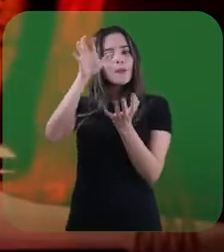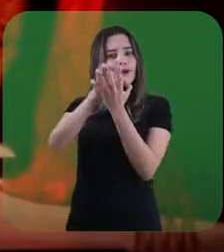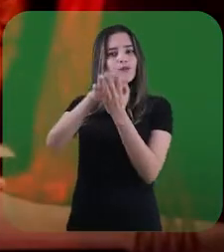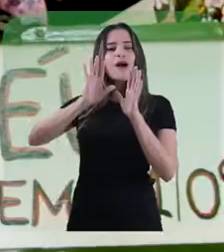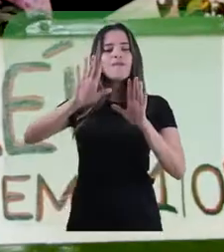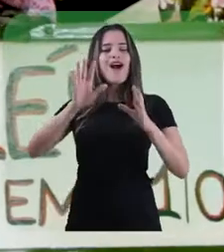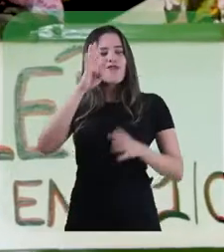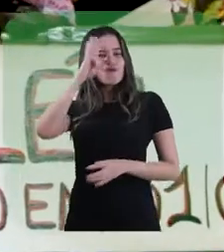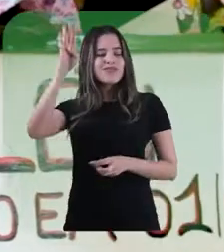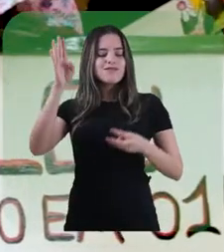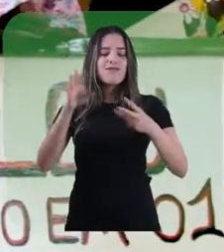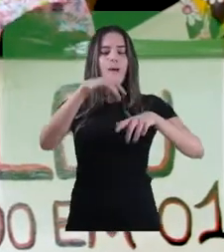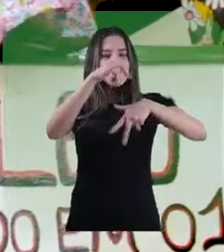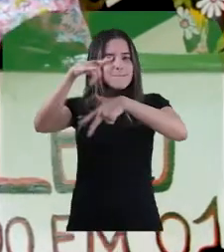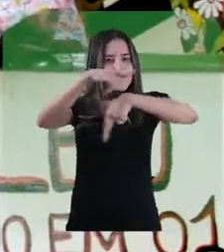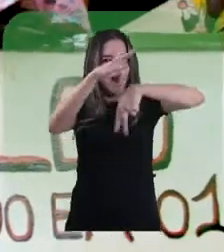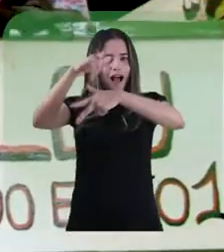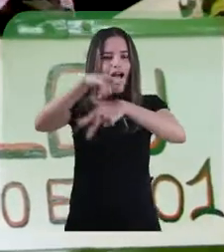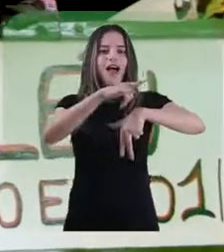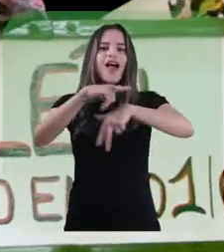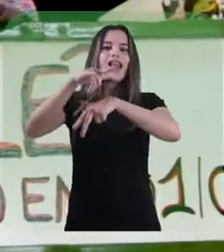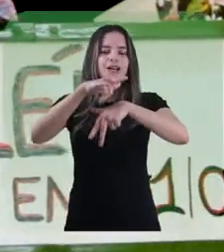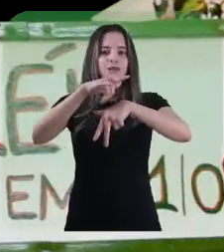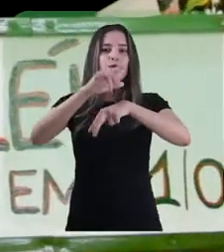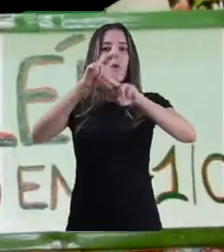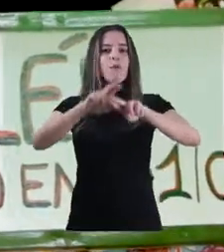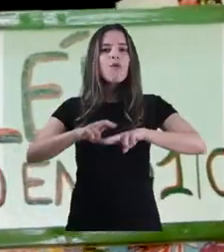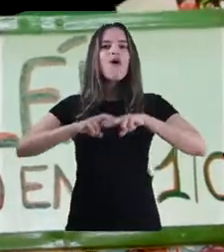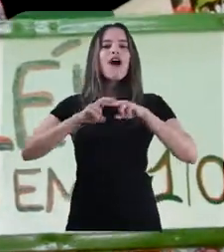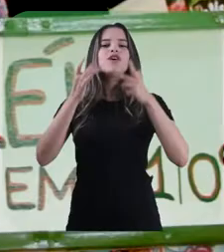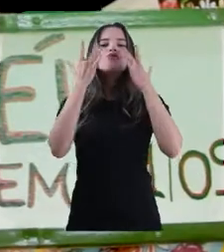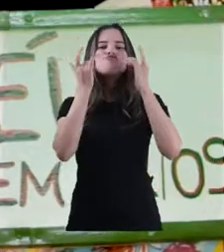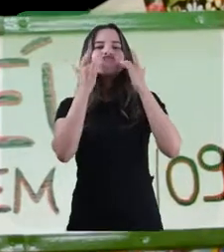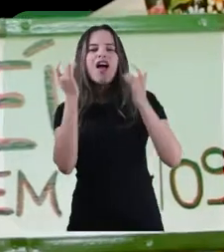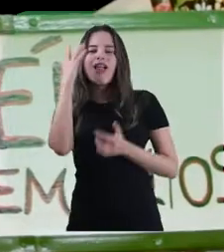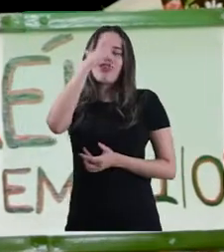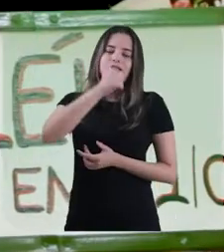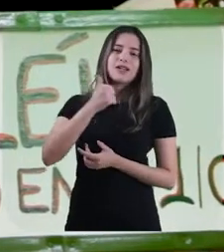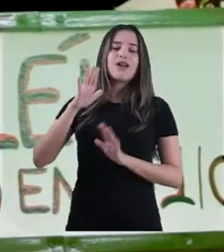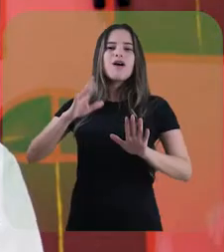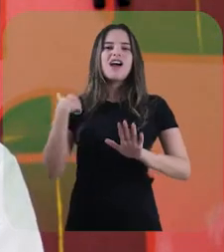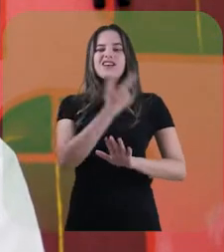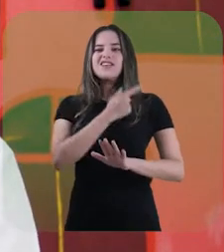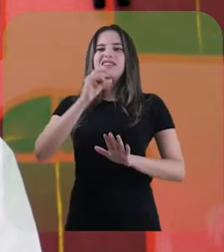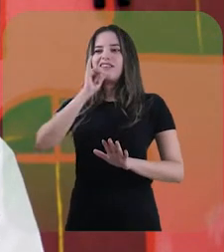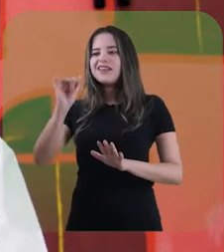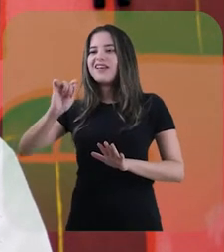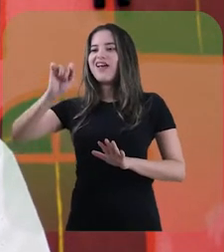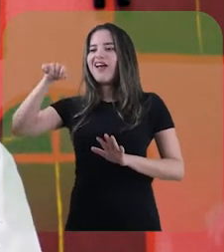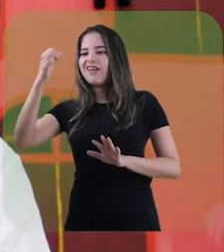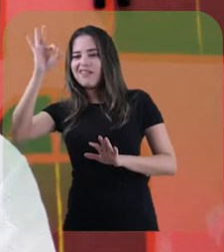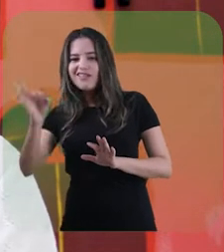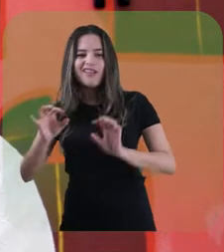cavalo-marinho mais uma me lembro sempre foi o que ocupam muito mais espaço acho por conta da questão teatral mesmo mas a gente